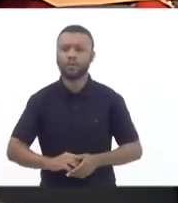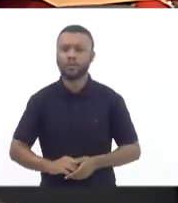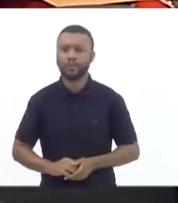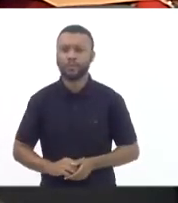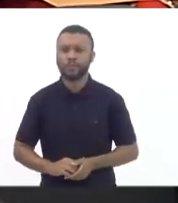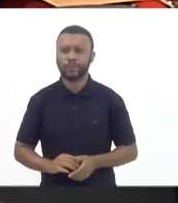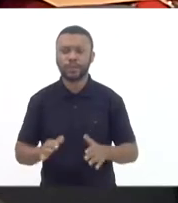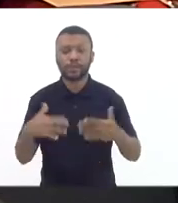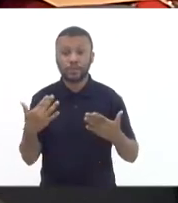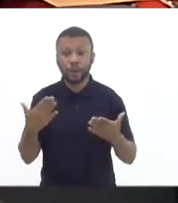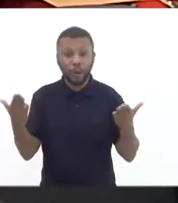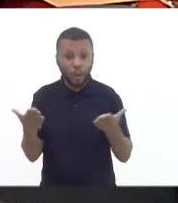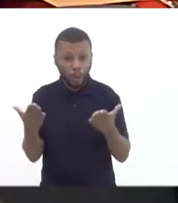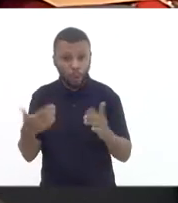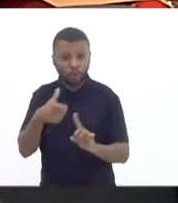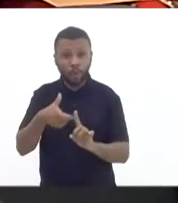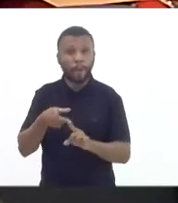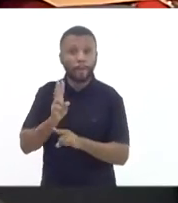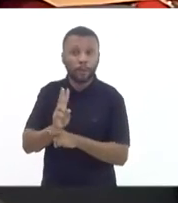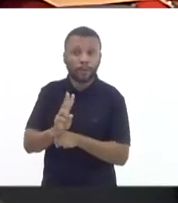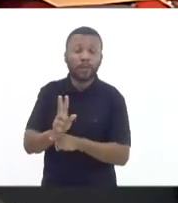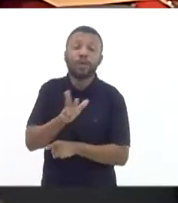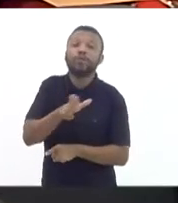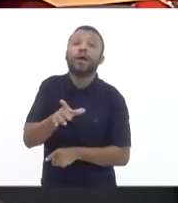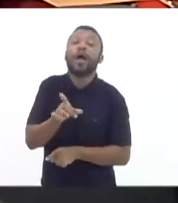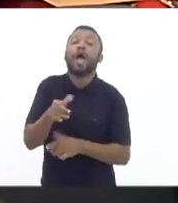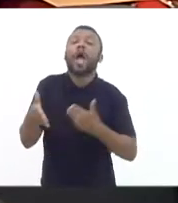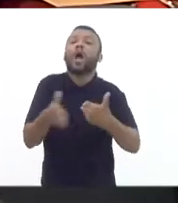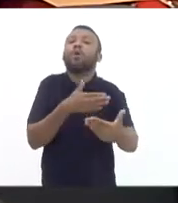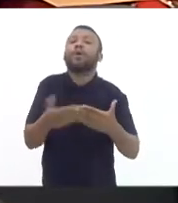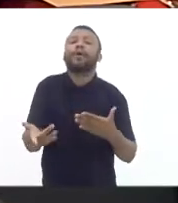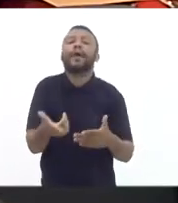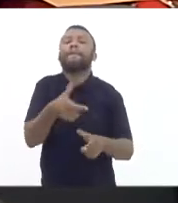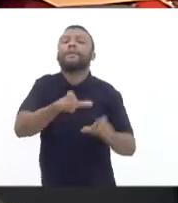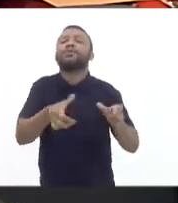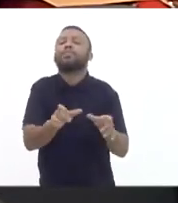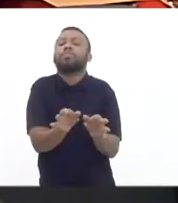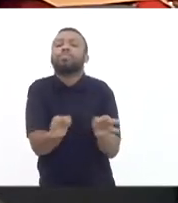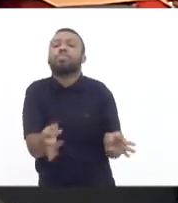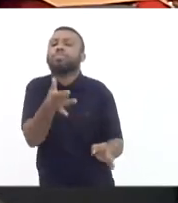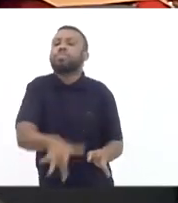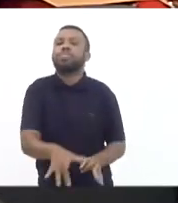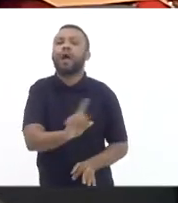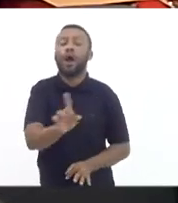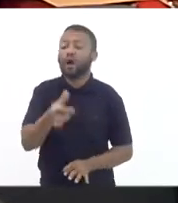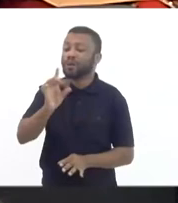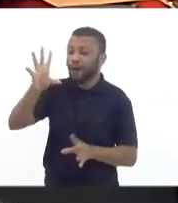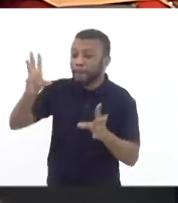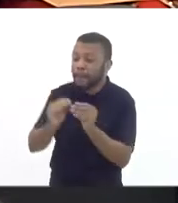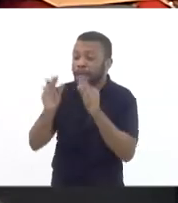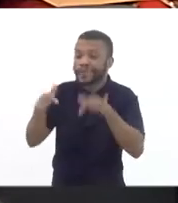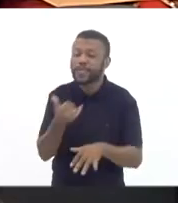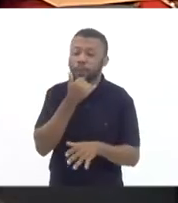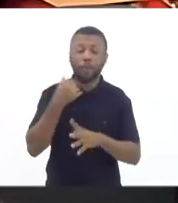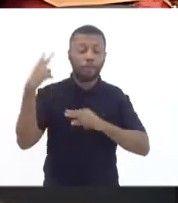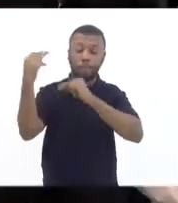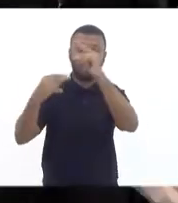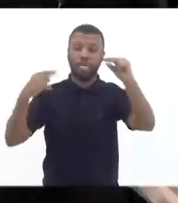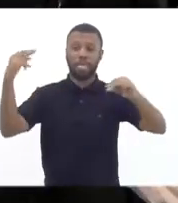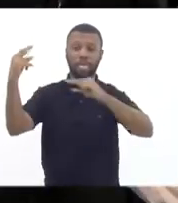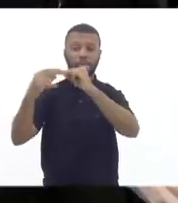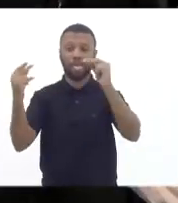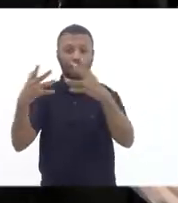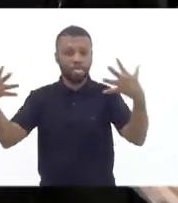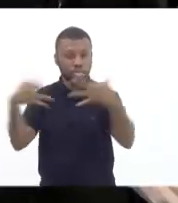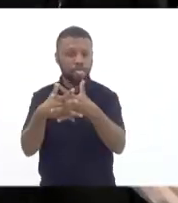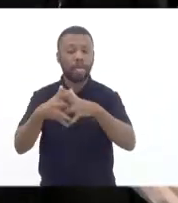o protetor, ele não é qualquer pessoa, não. Continua aqui. Deixa só para concluir, já que a senhora... Gente, vamos perder...